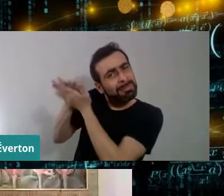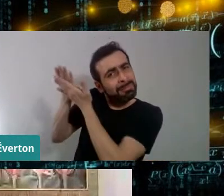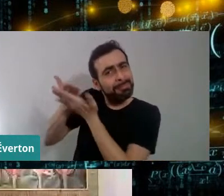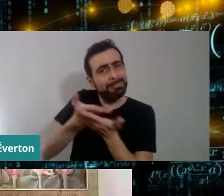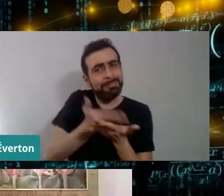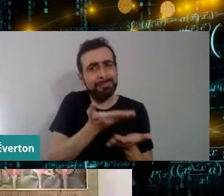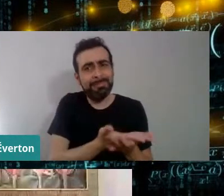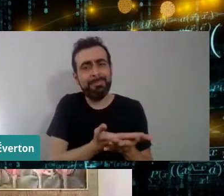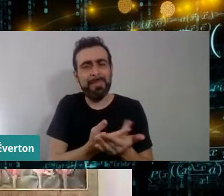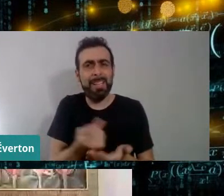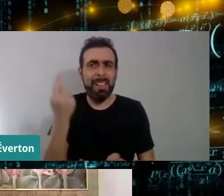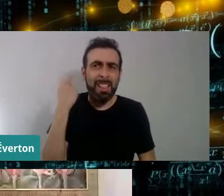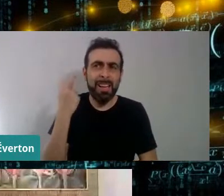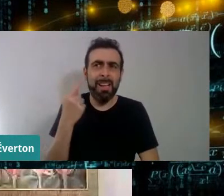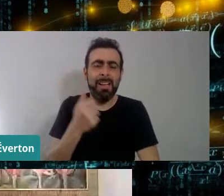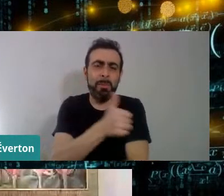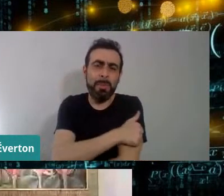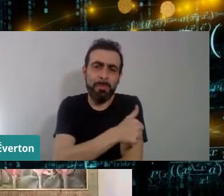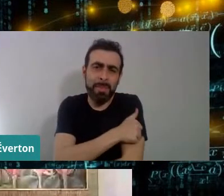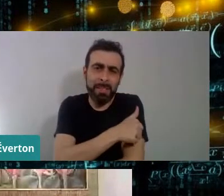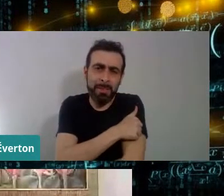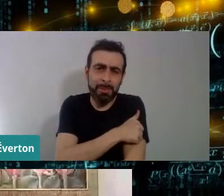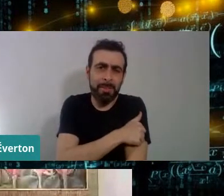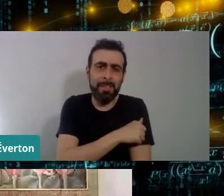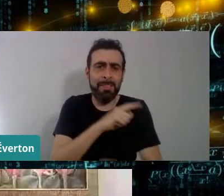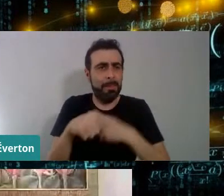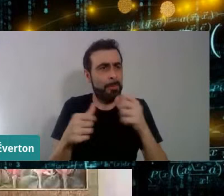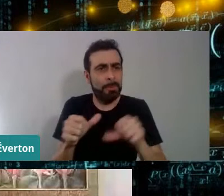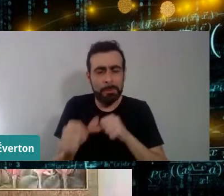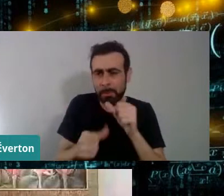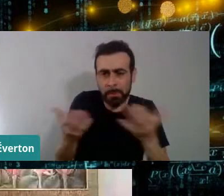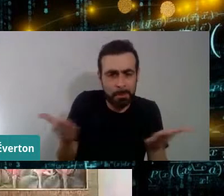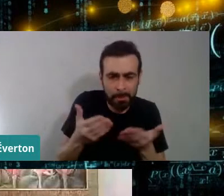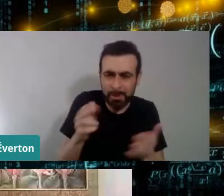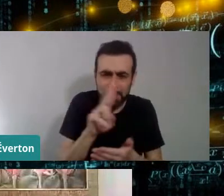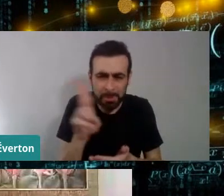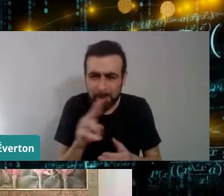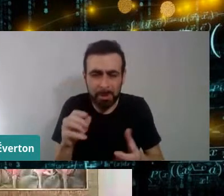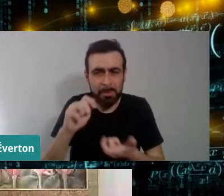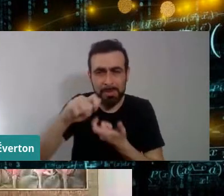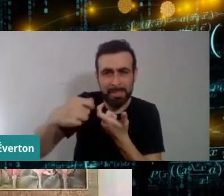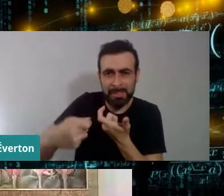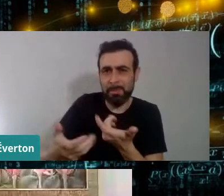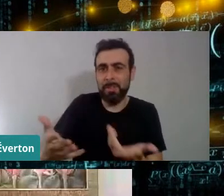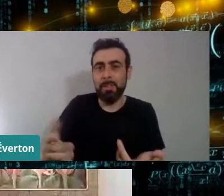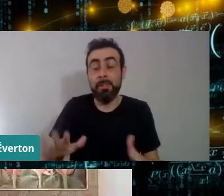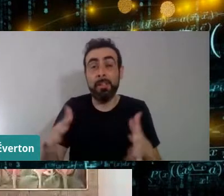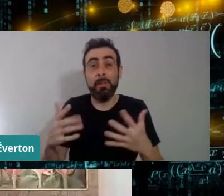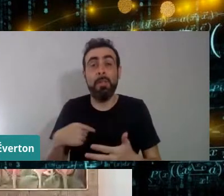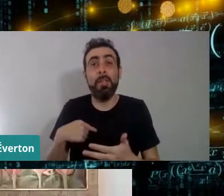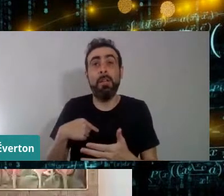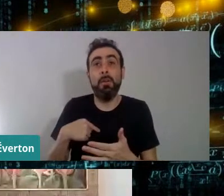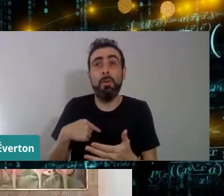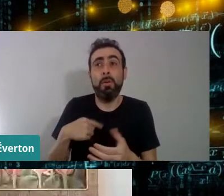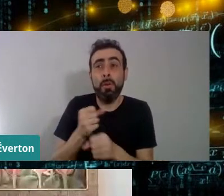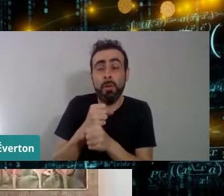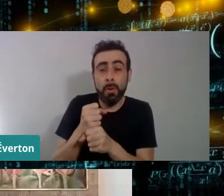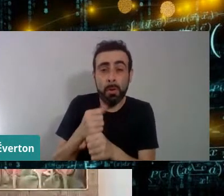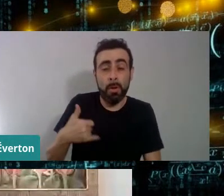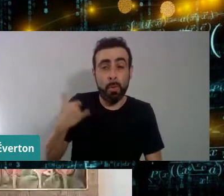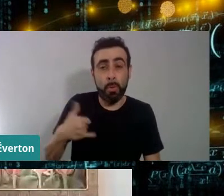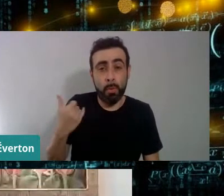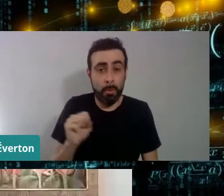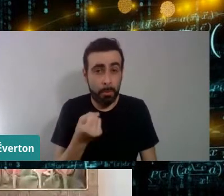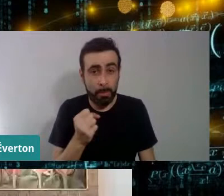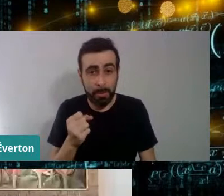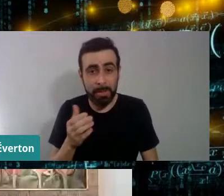falava assim, primeiro ano primário, e mudou tudo hoje, eu já entrei com 8 anos na escola, quer dizer, um pouco já tarde. Hoje, com 8 anos, a turma já